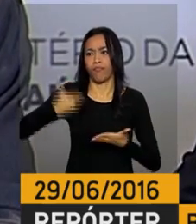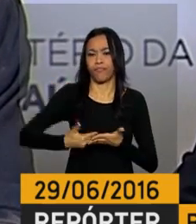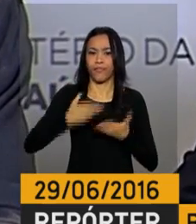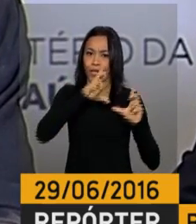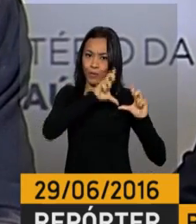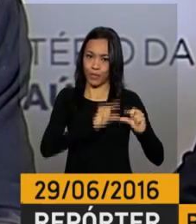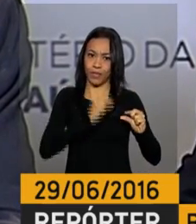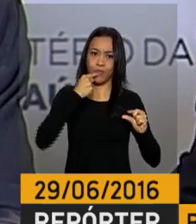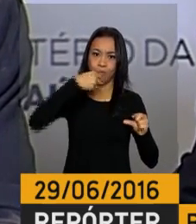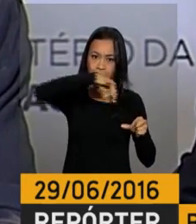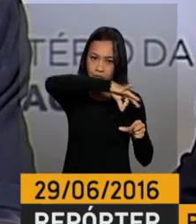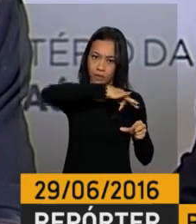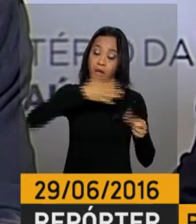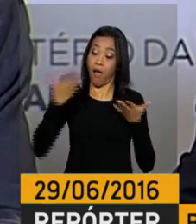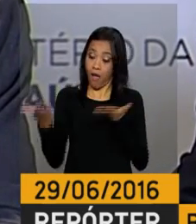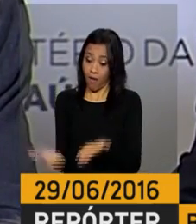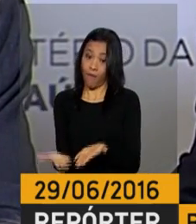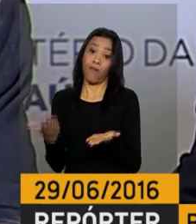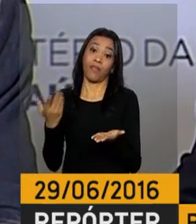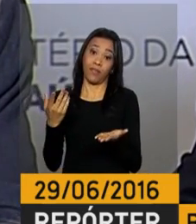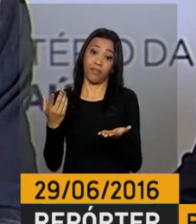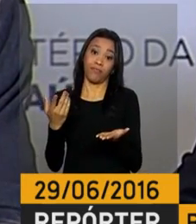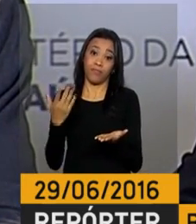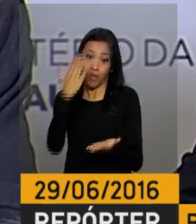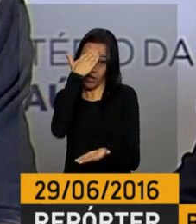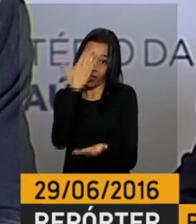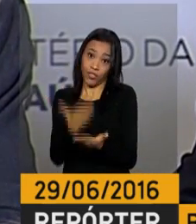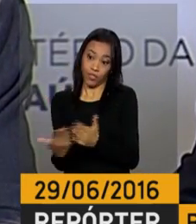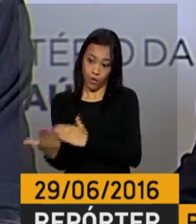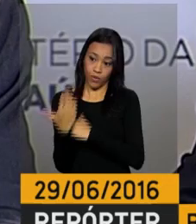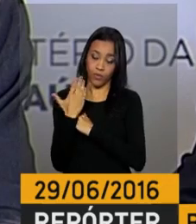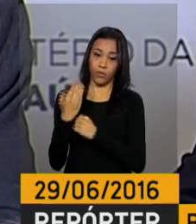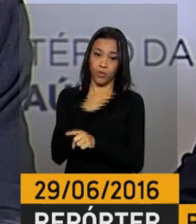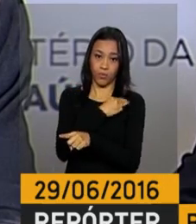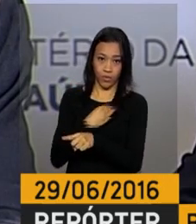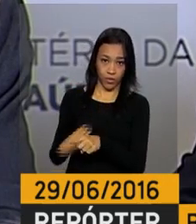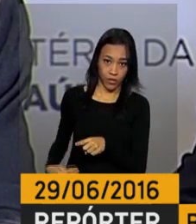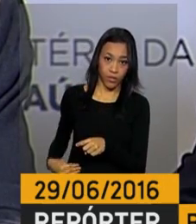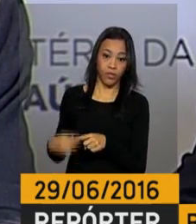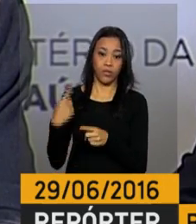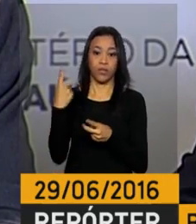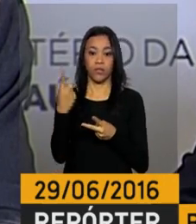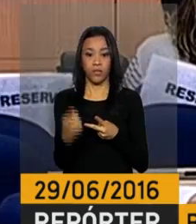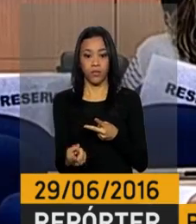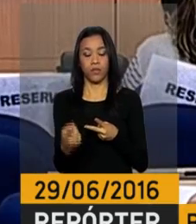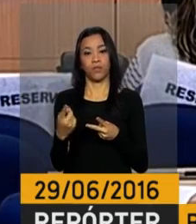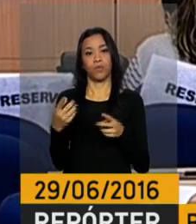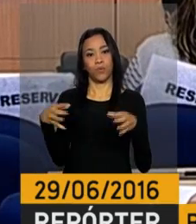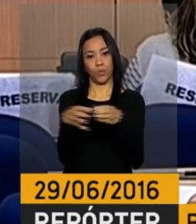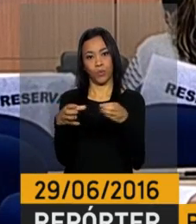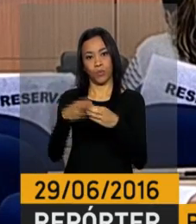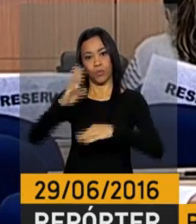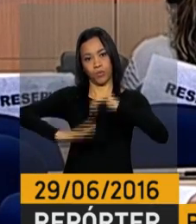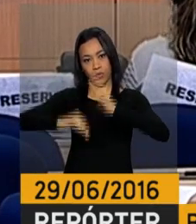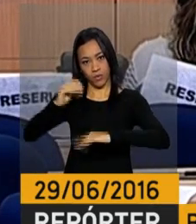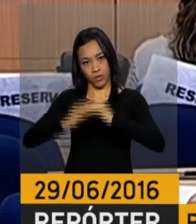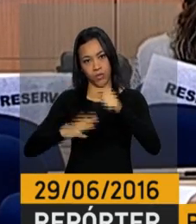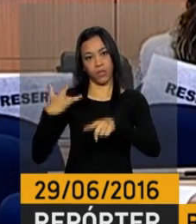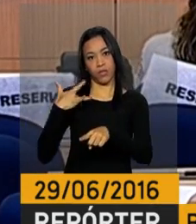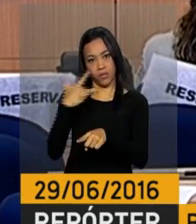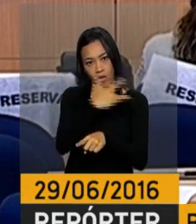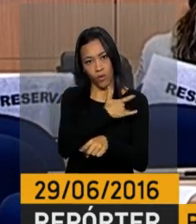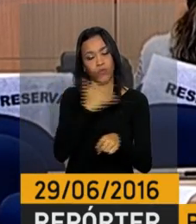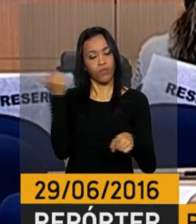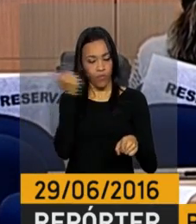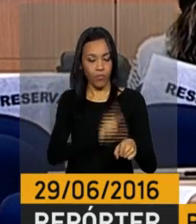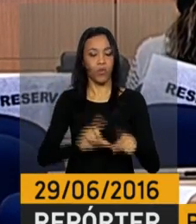com ajuda evidentemente do ministro eh do do Ministério de Saúde como todo nós